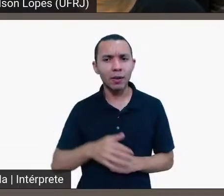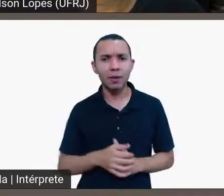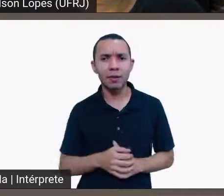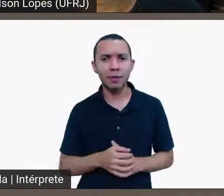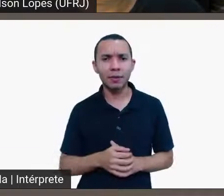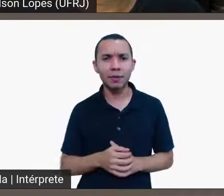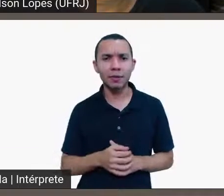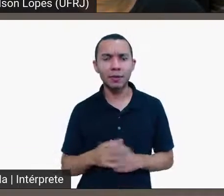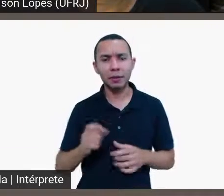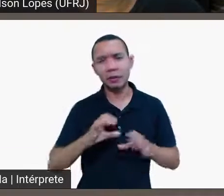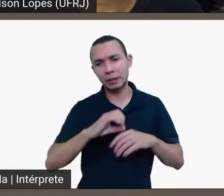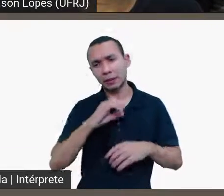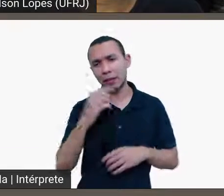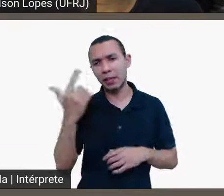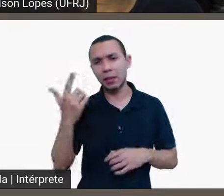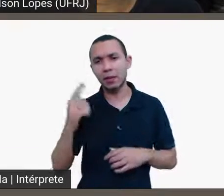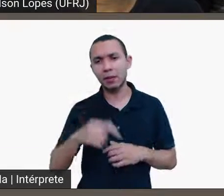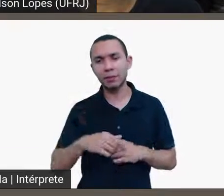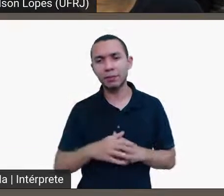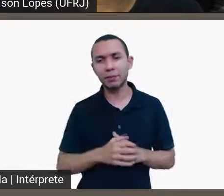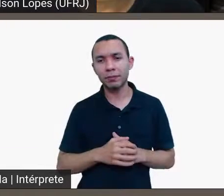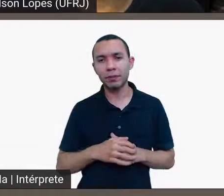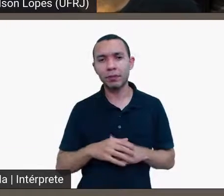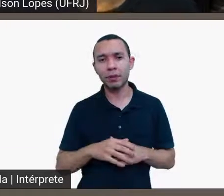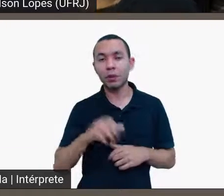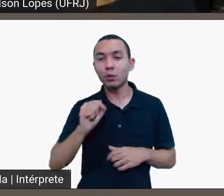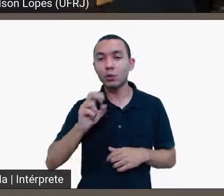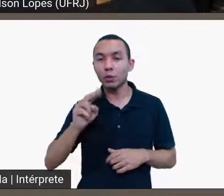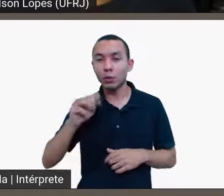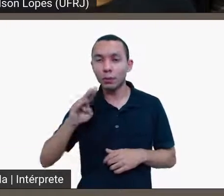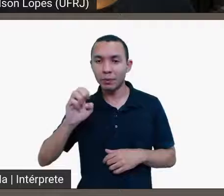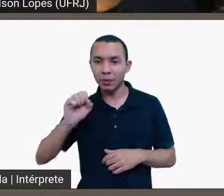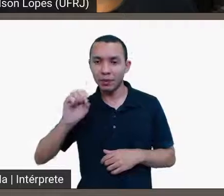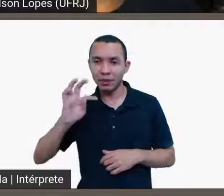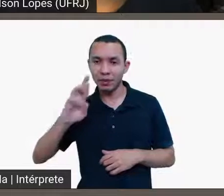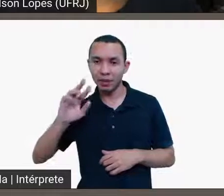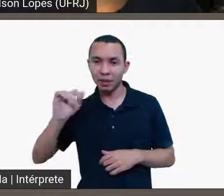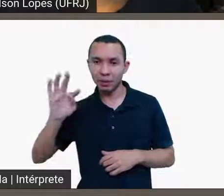E claro que o substrato dele é todo